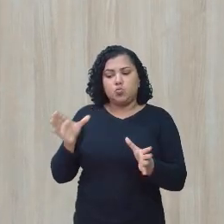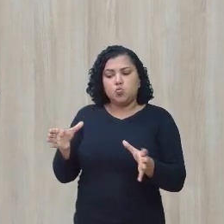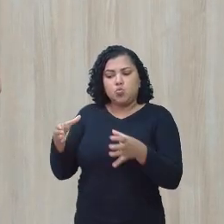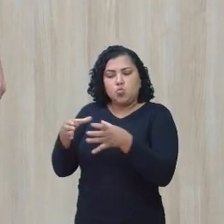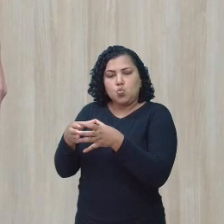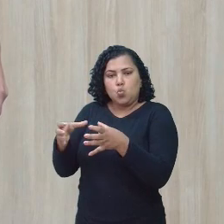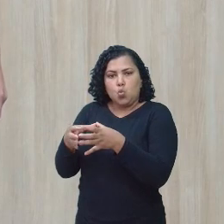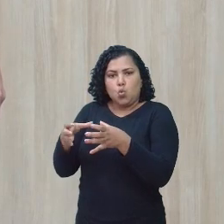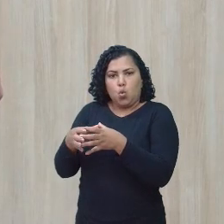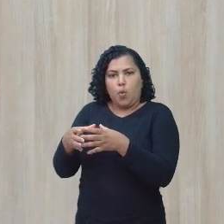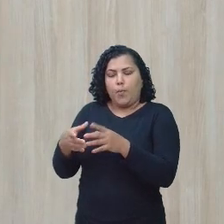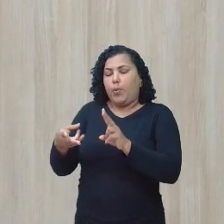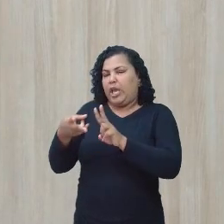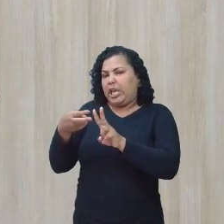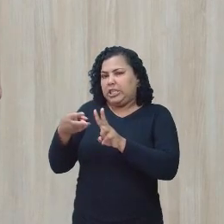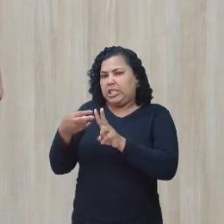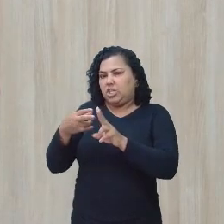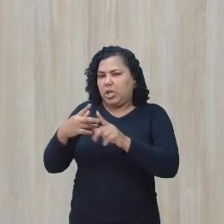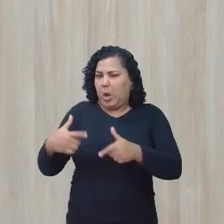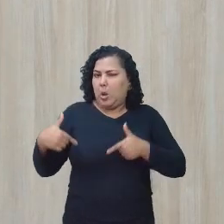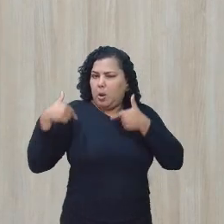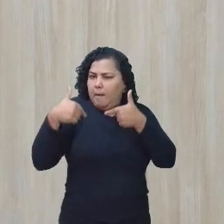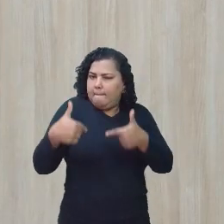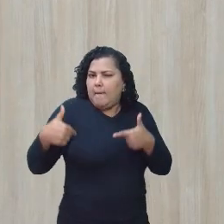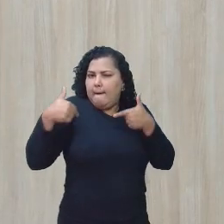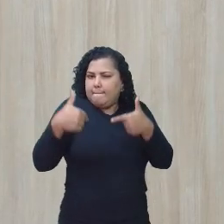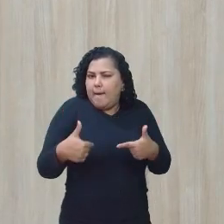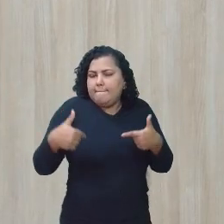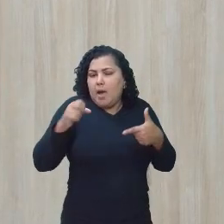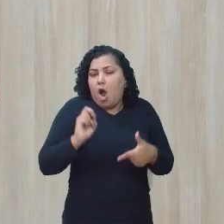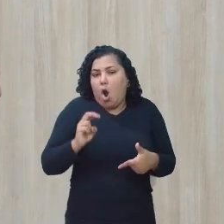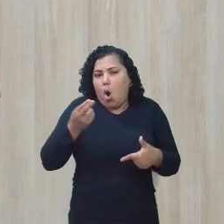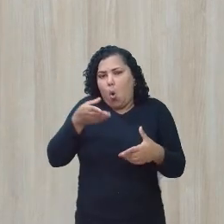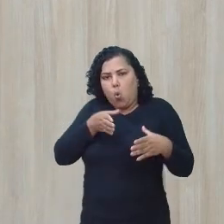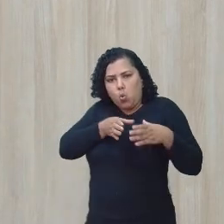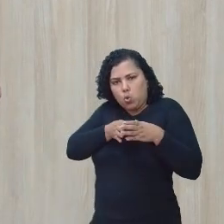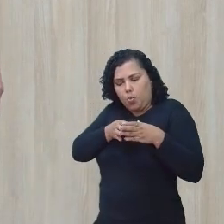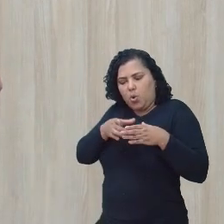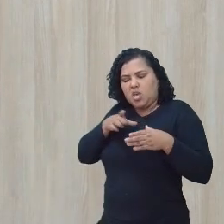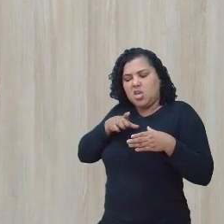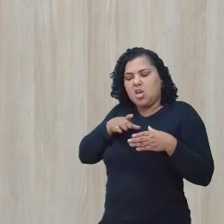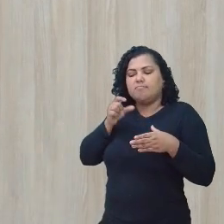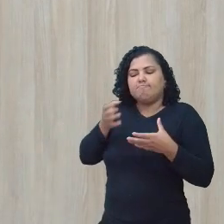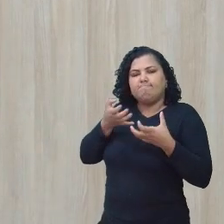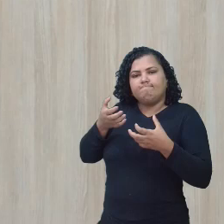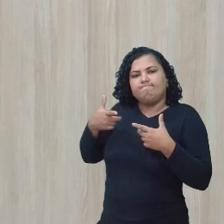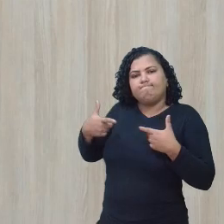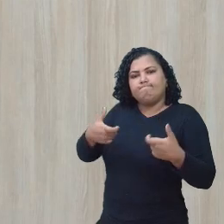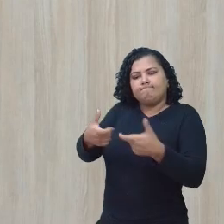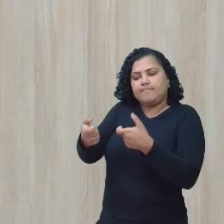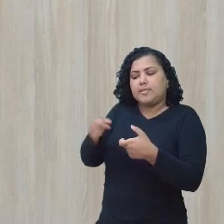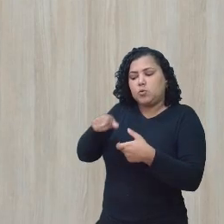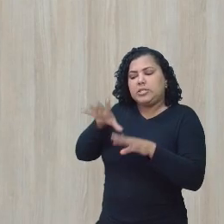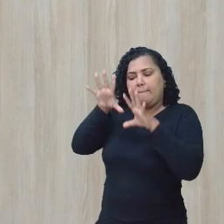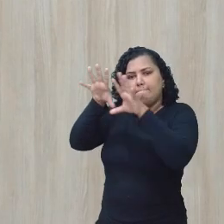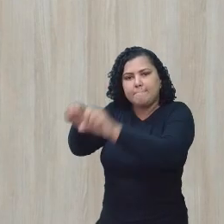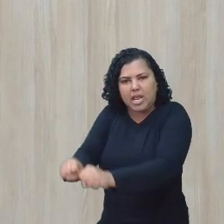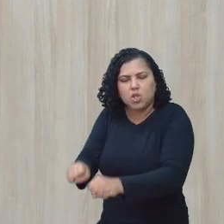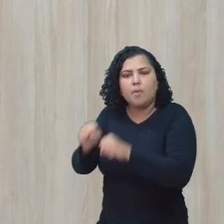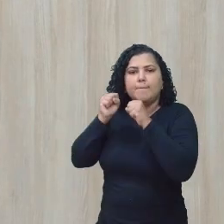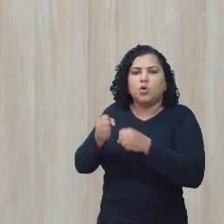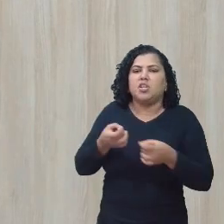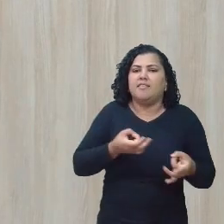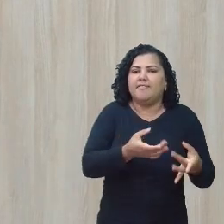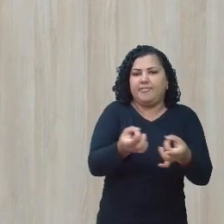uma desculpa, né, para fazer guerra aos indígenas, os sujeitos que fossem apreendidos, eles poderiam ser comercializados. E